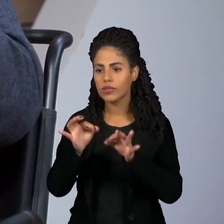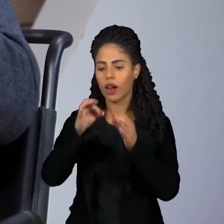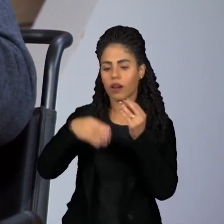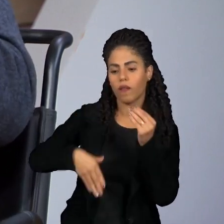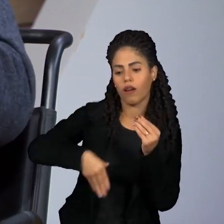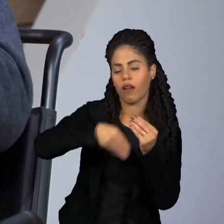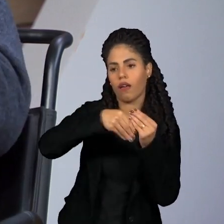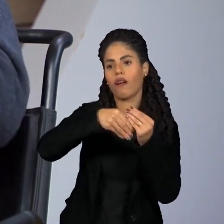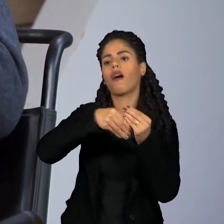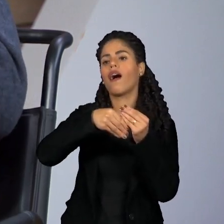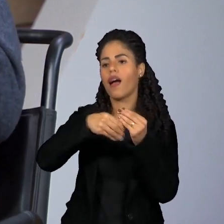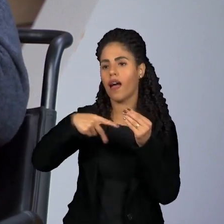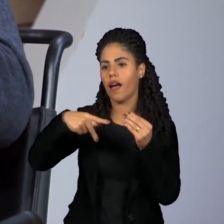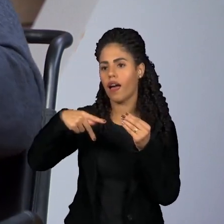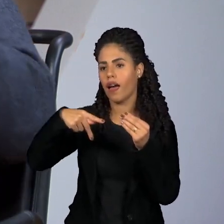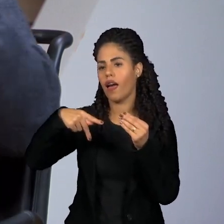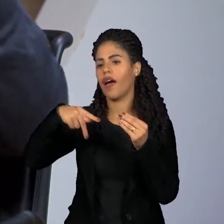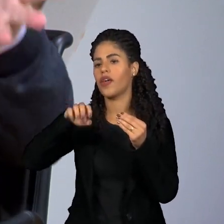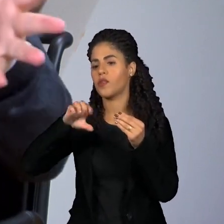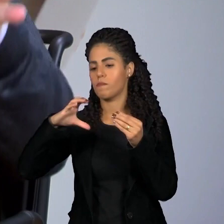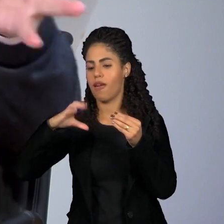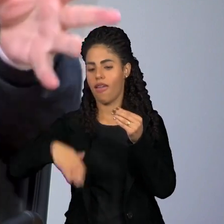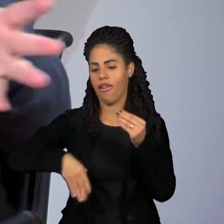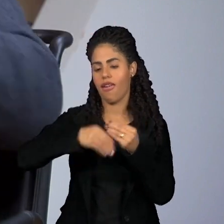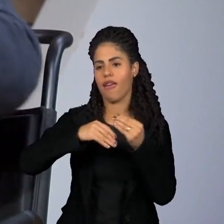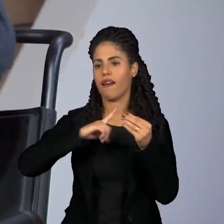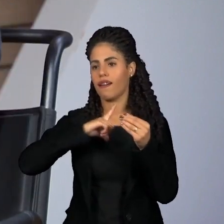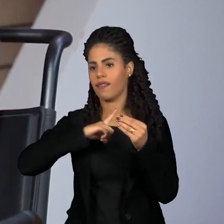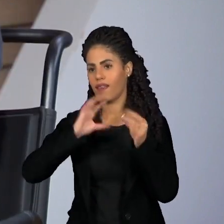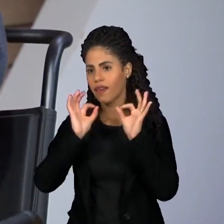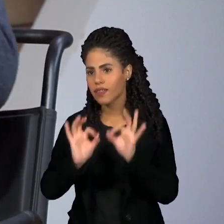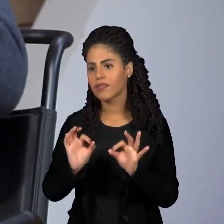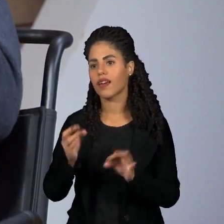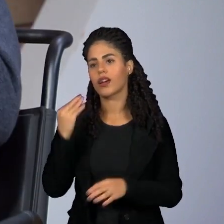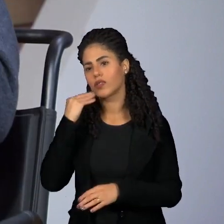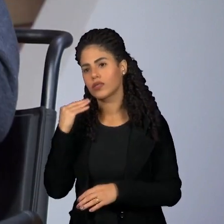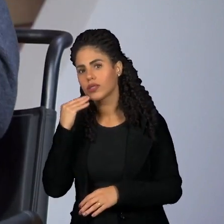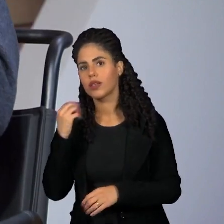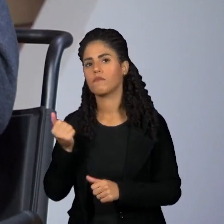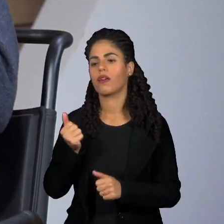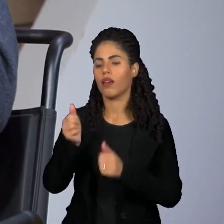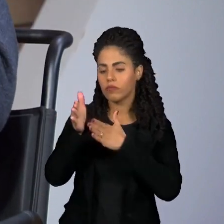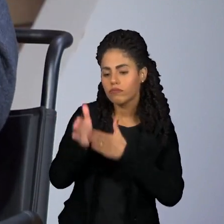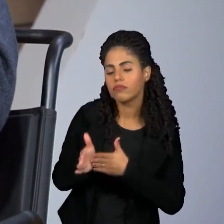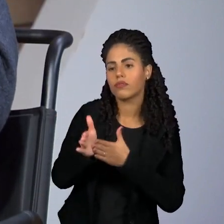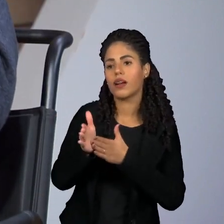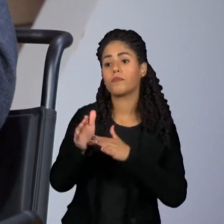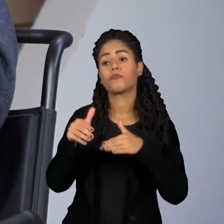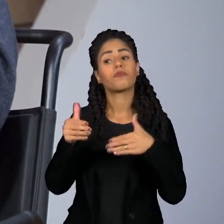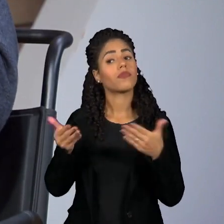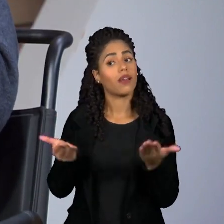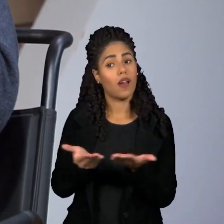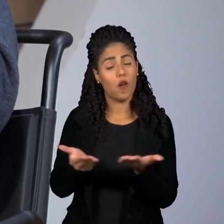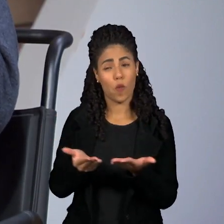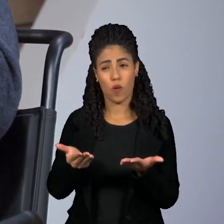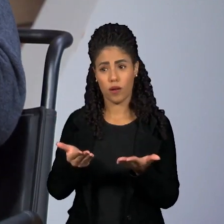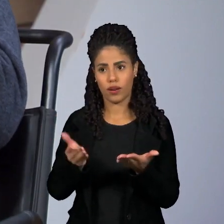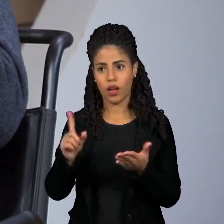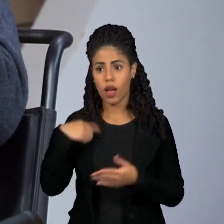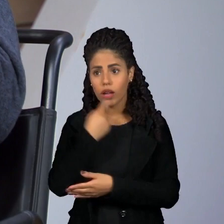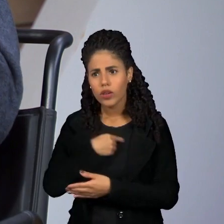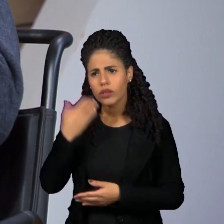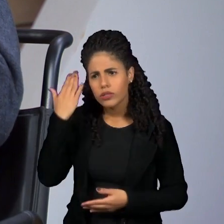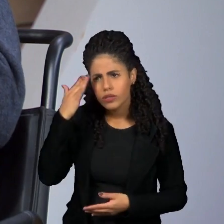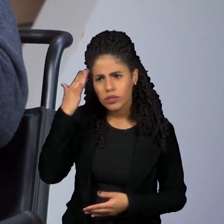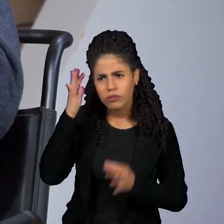ali, o recurso está ali, tem que atender a ambulância, a estrada, a escola. Agora, nós estamos vendo